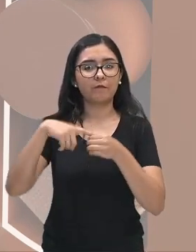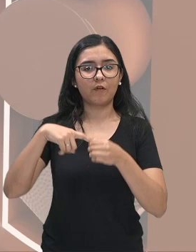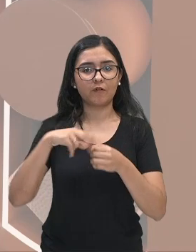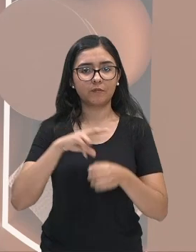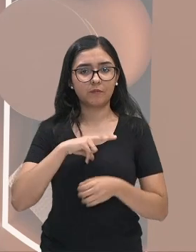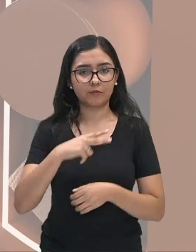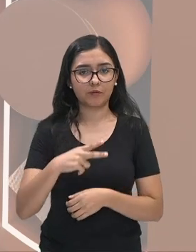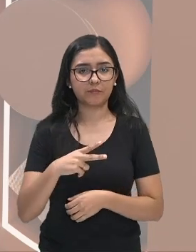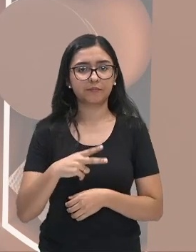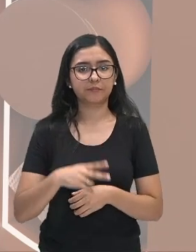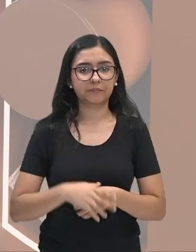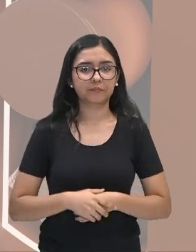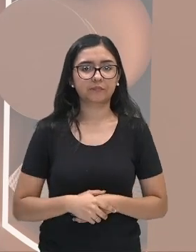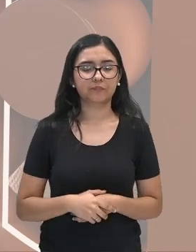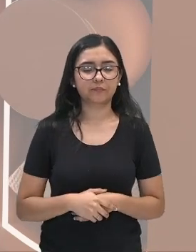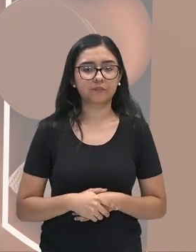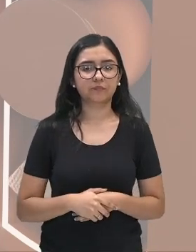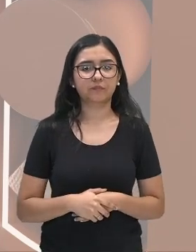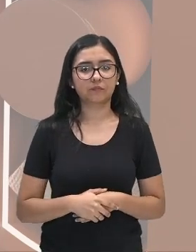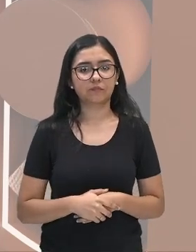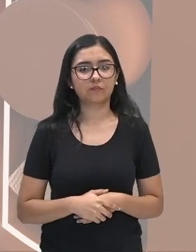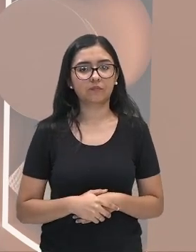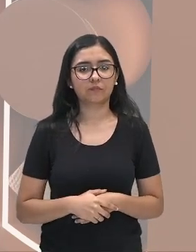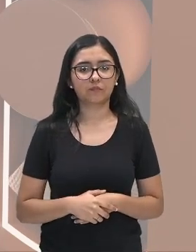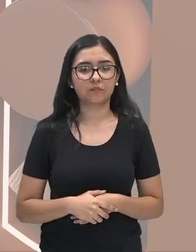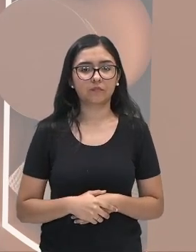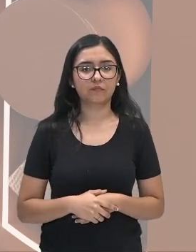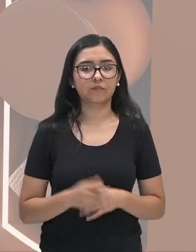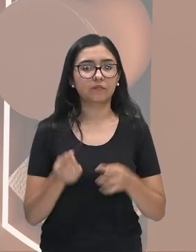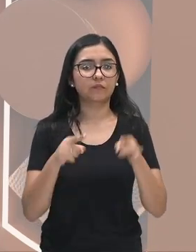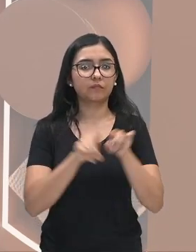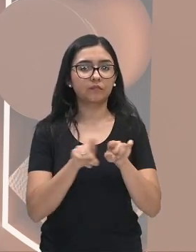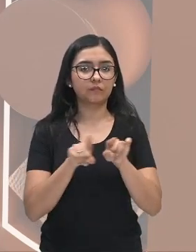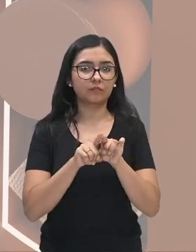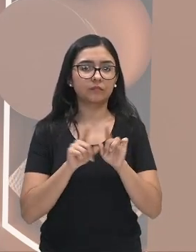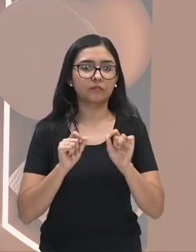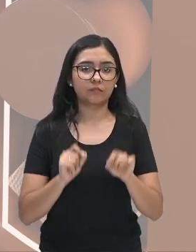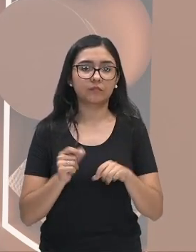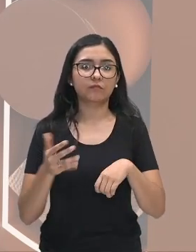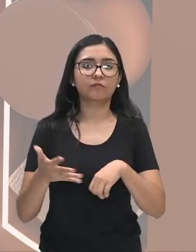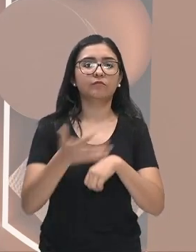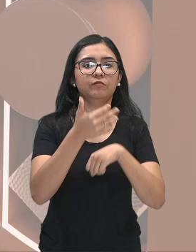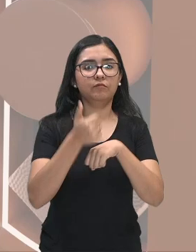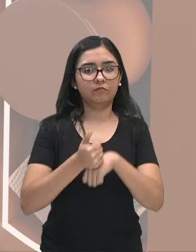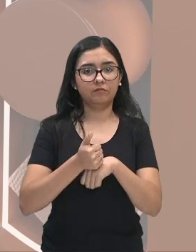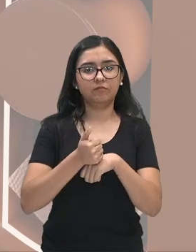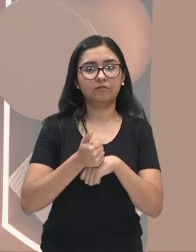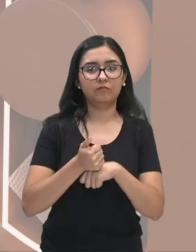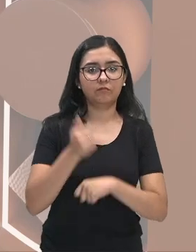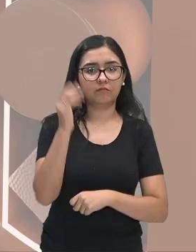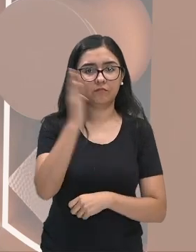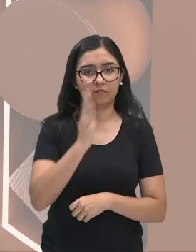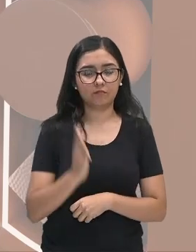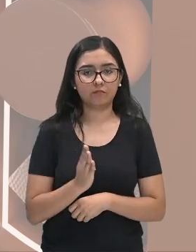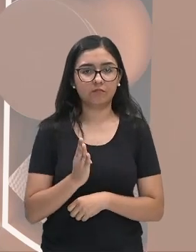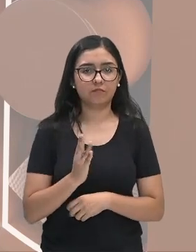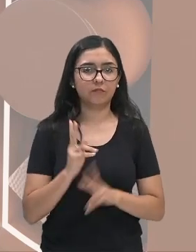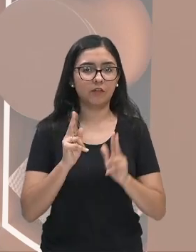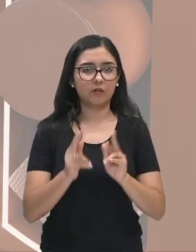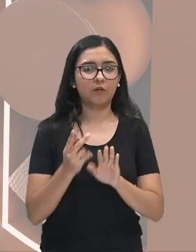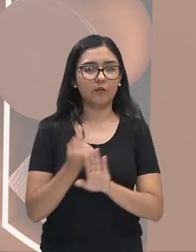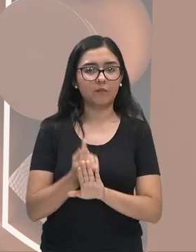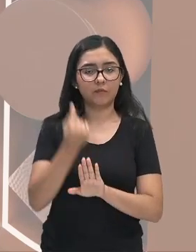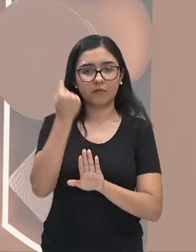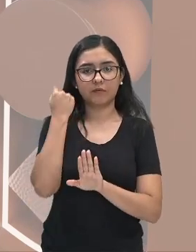Portugal e que eles buscam recolonizar, fazer com que o Brasil volte a ser